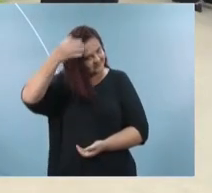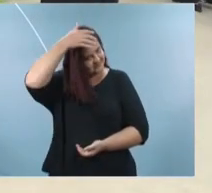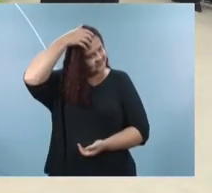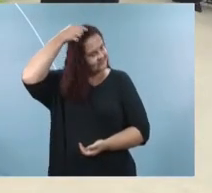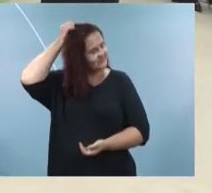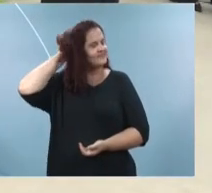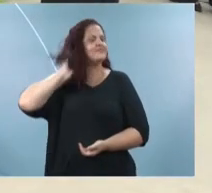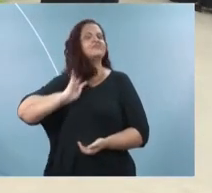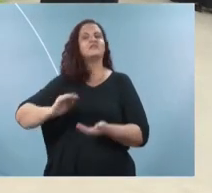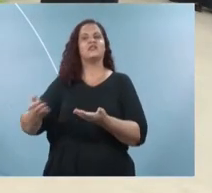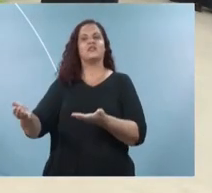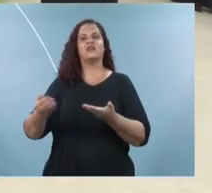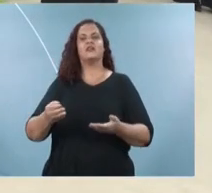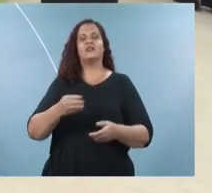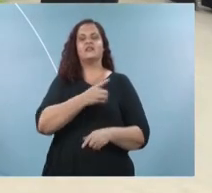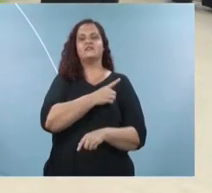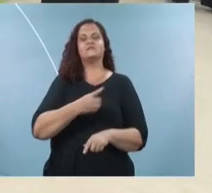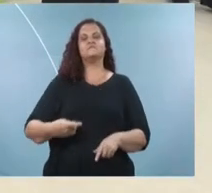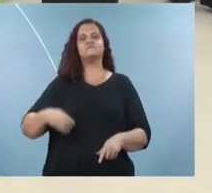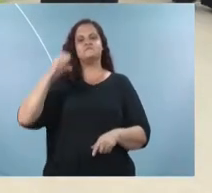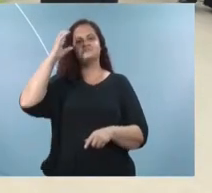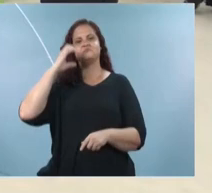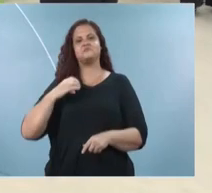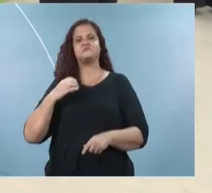Convido a deputada Cristiane Dantas